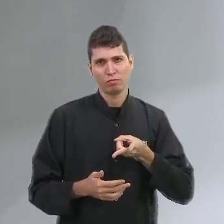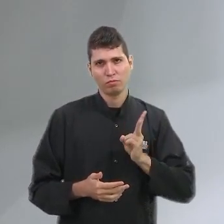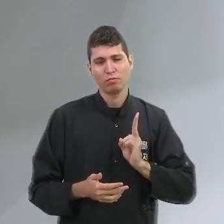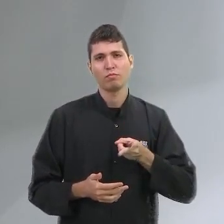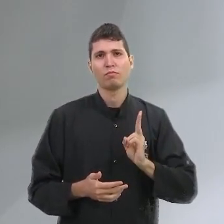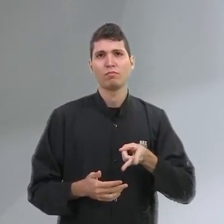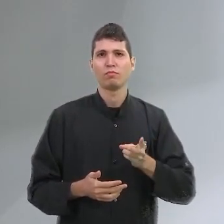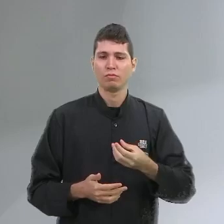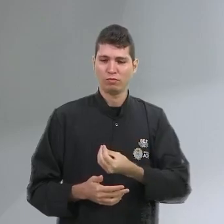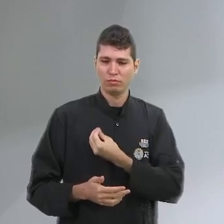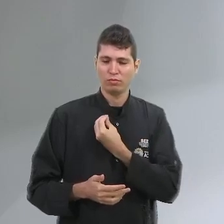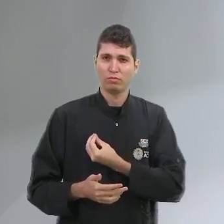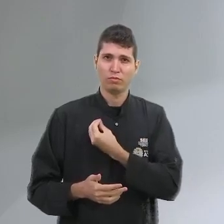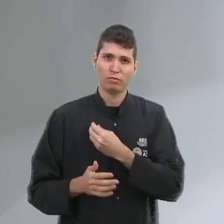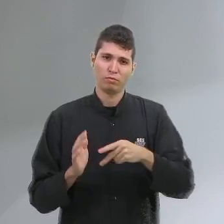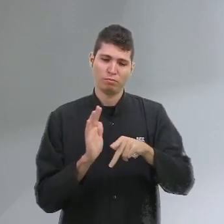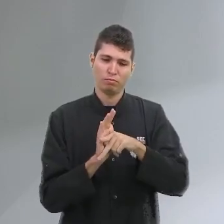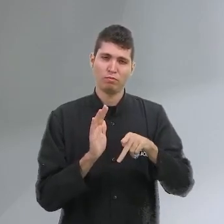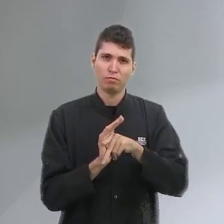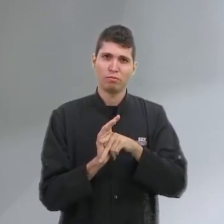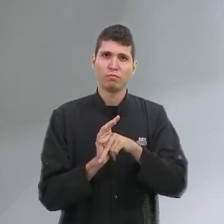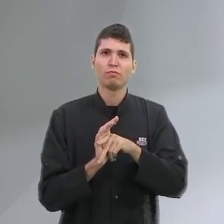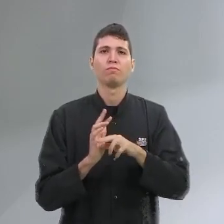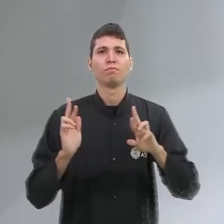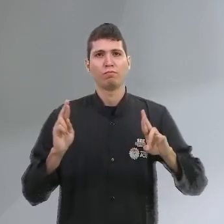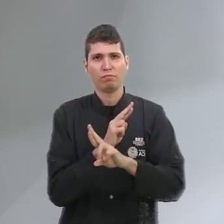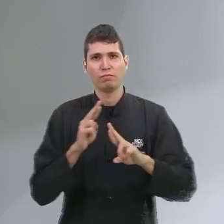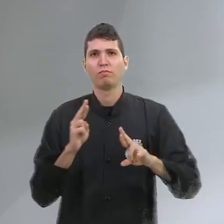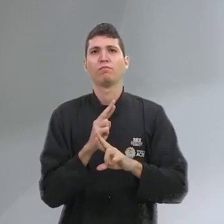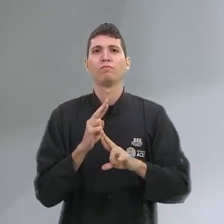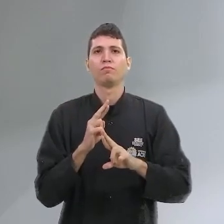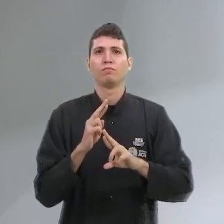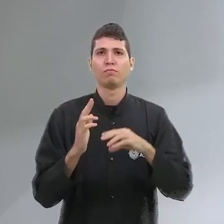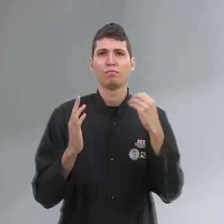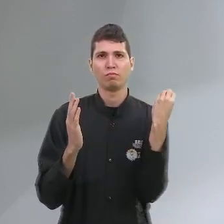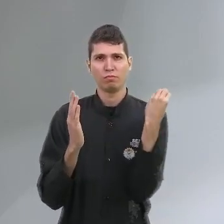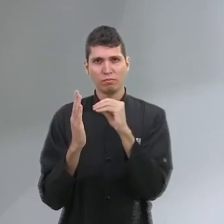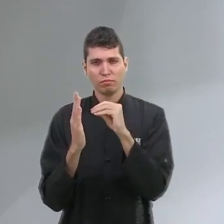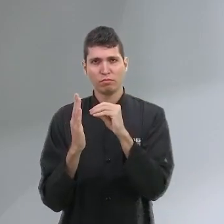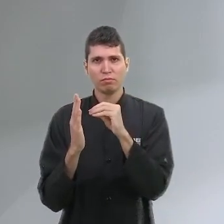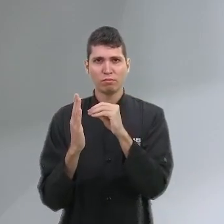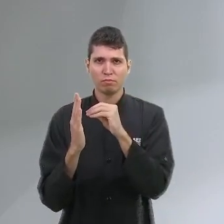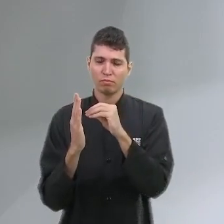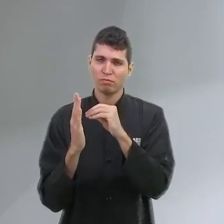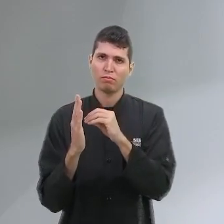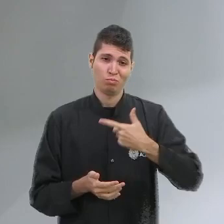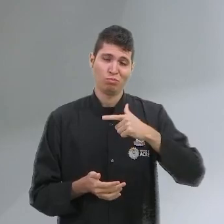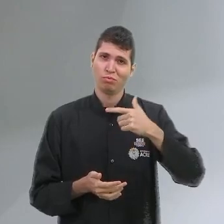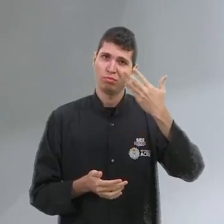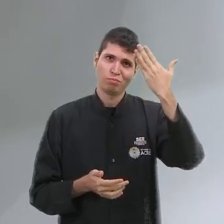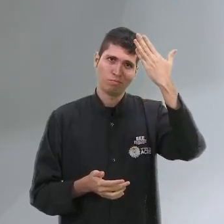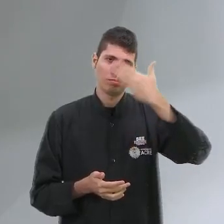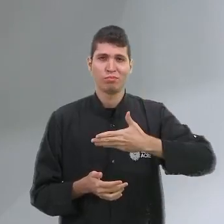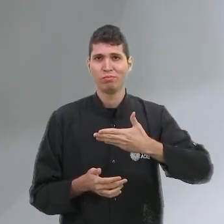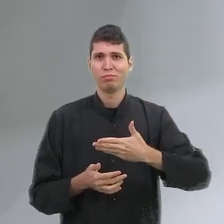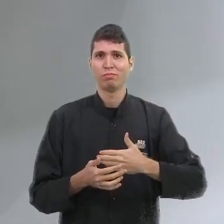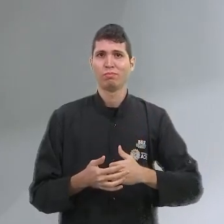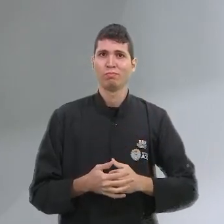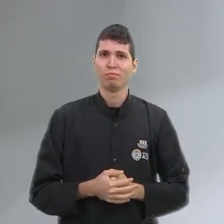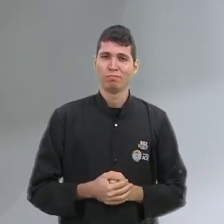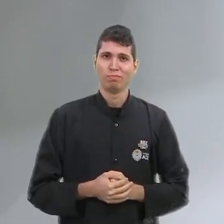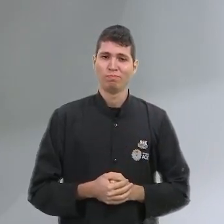artistas. Quando a gente fala de emoção através da pintura, a gente já lembra desse artista. E